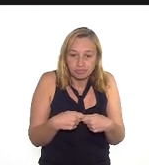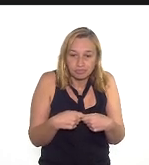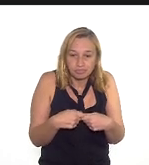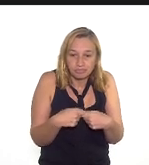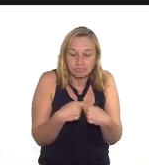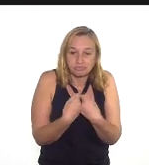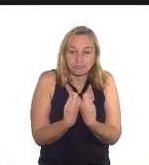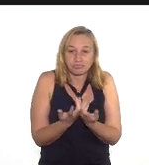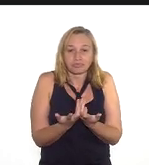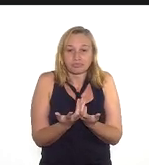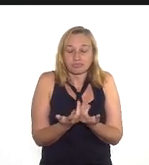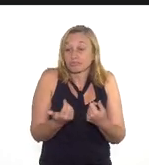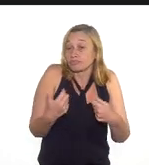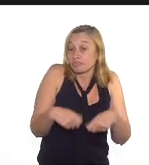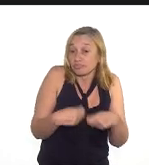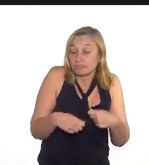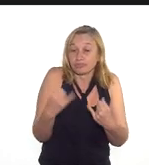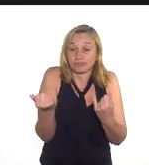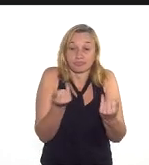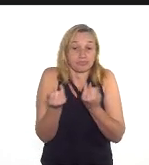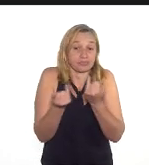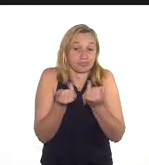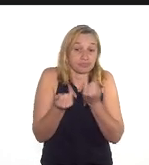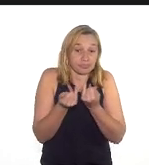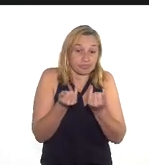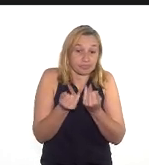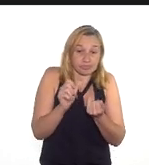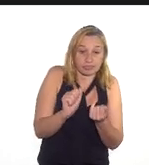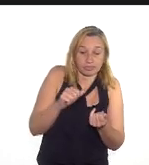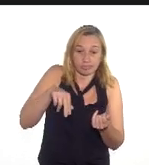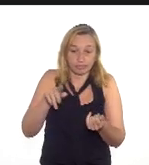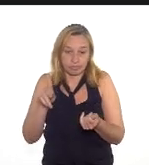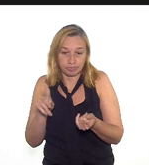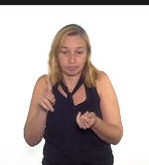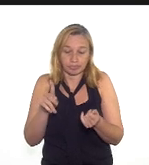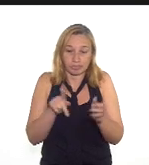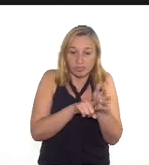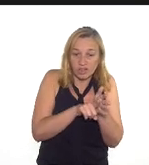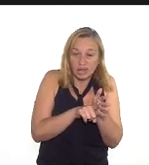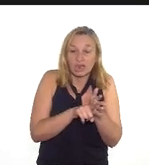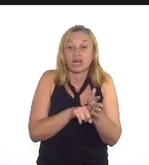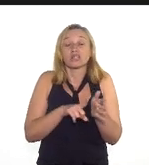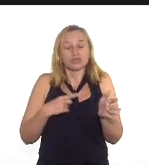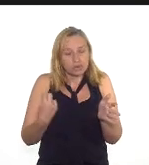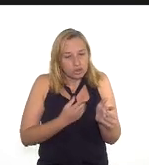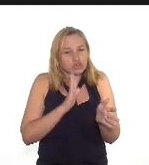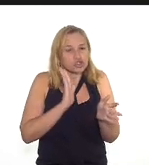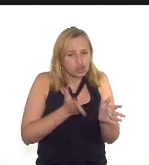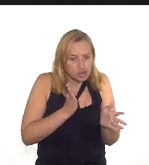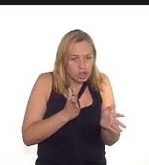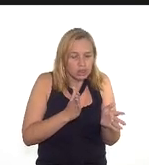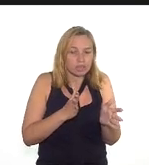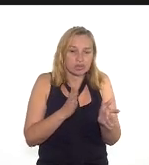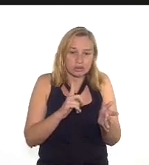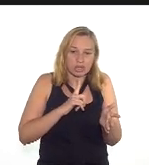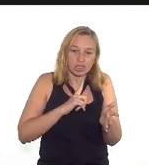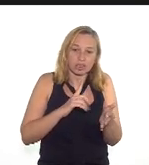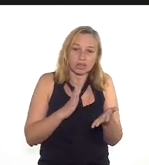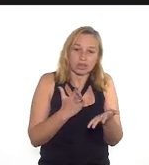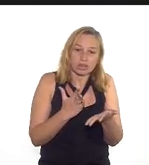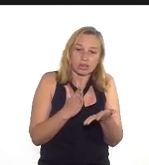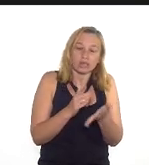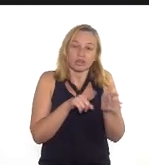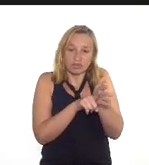de precisar de informação prévia da ANP para fiscalizar. Não, a gente já tem algumas formas